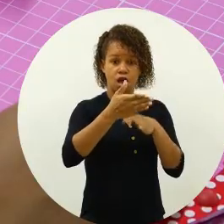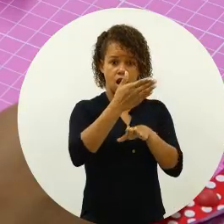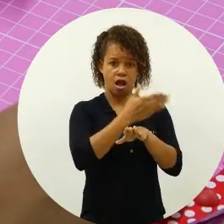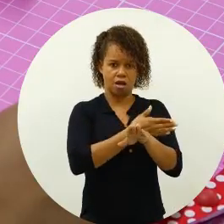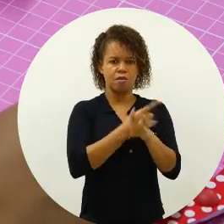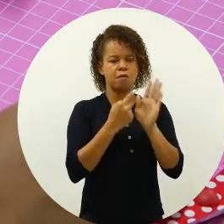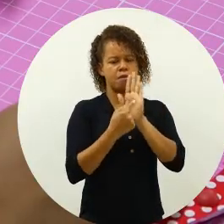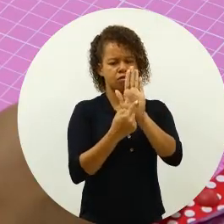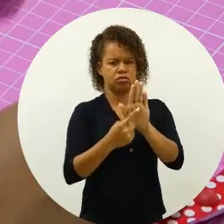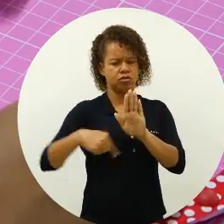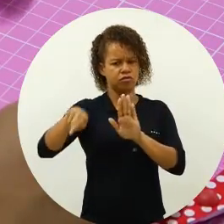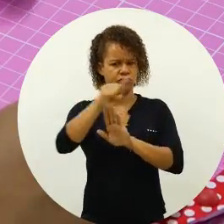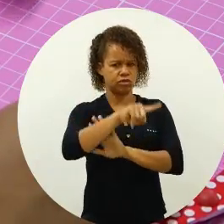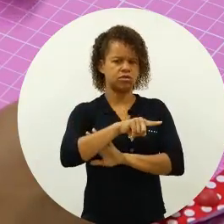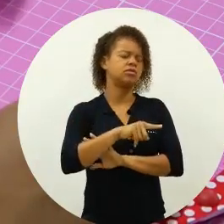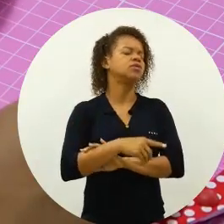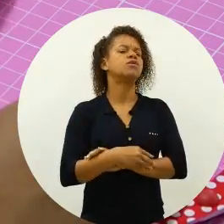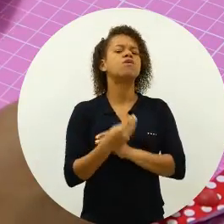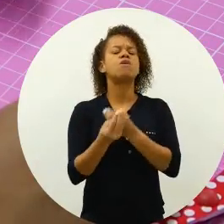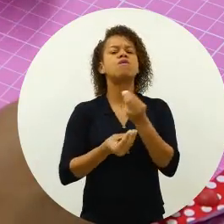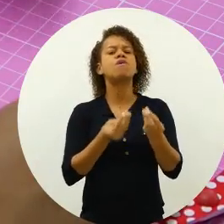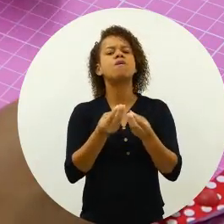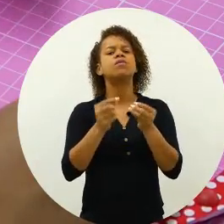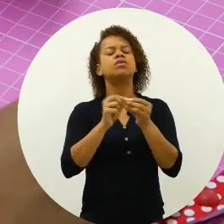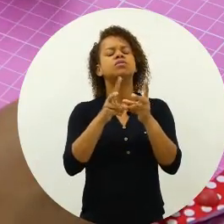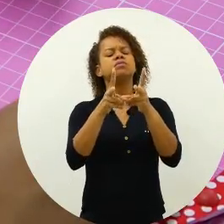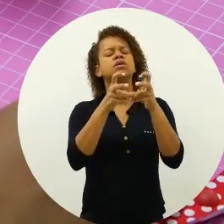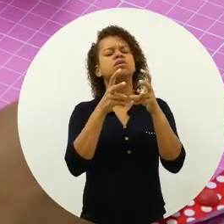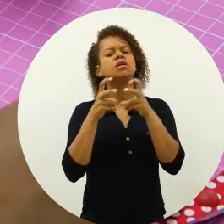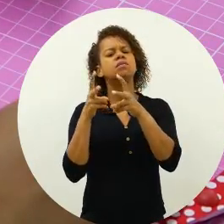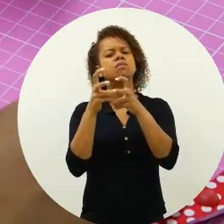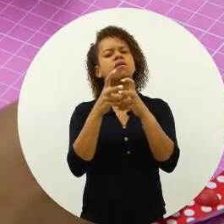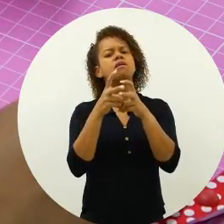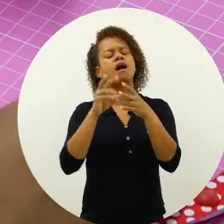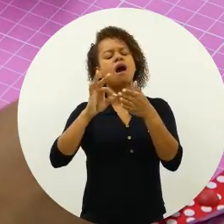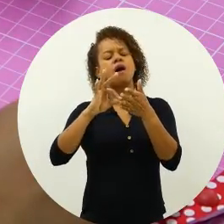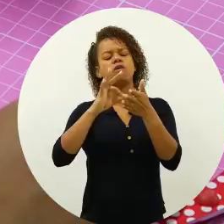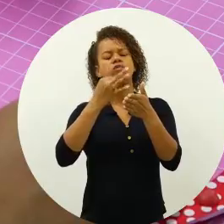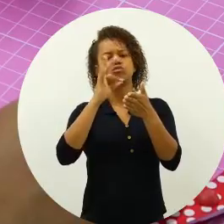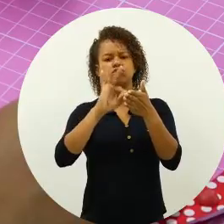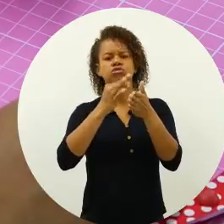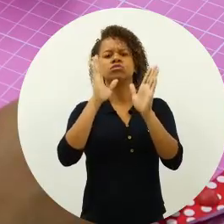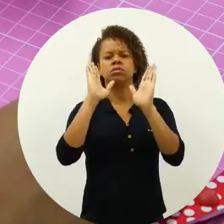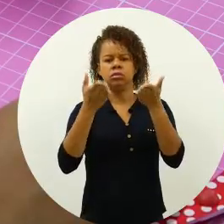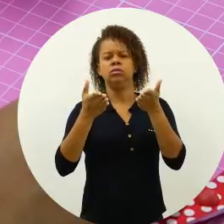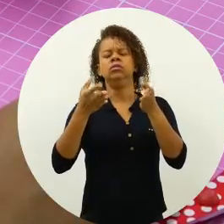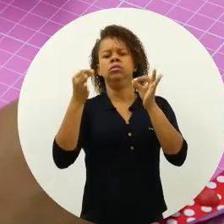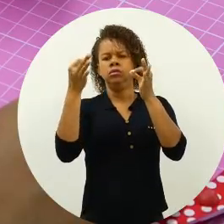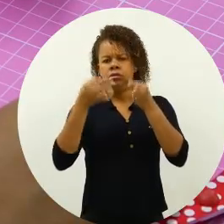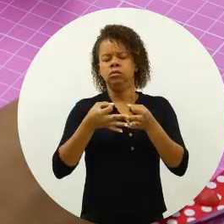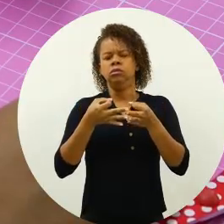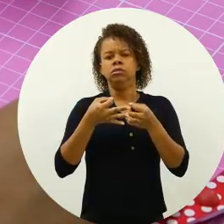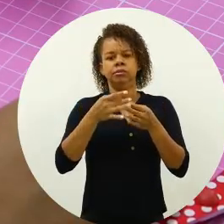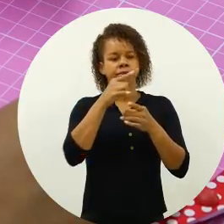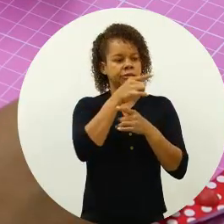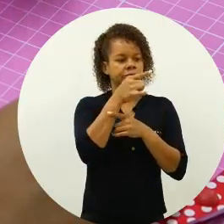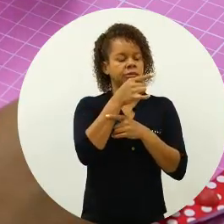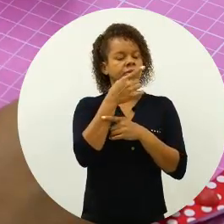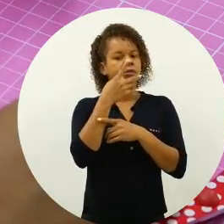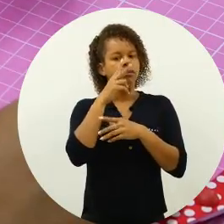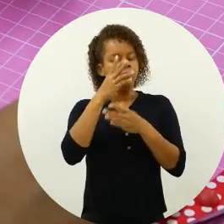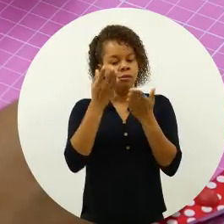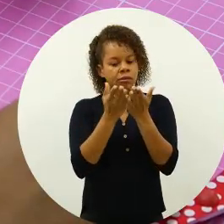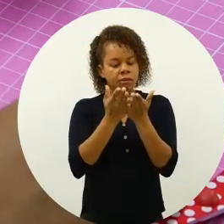para mostrar para vocês. Como vocês podem perceber, a costura já está toda pronta. Nesse caso, por ser um